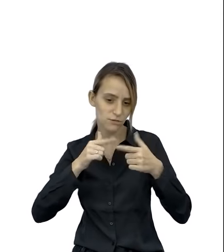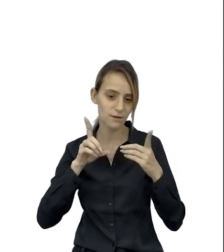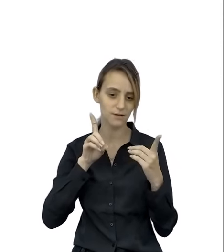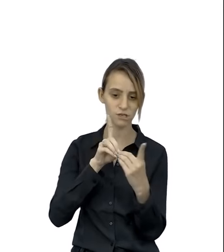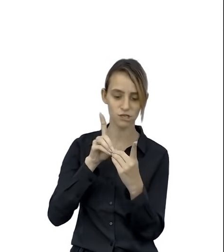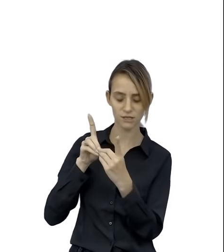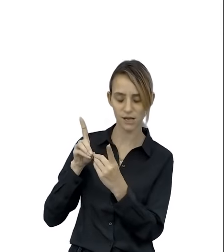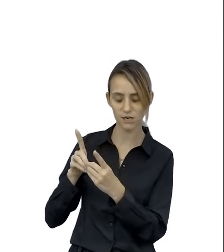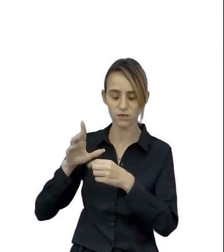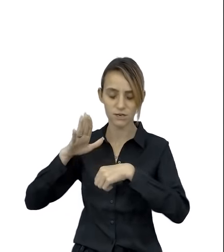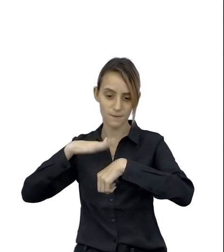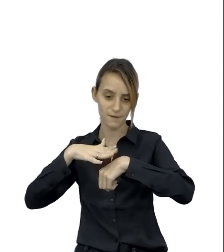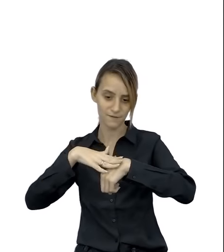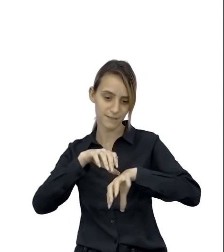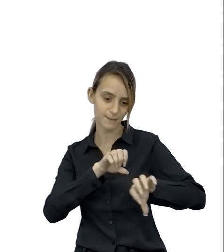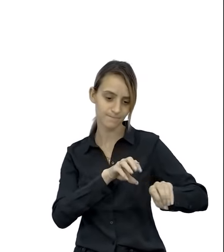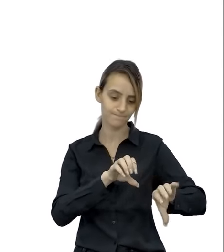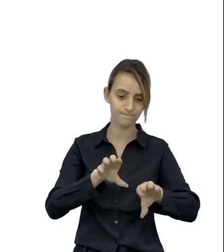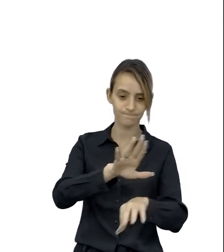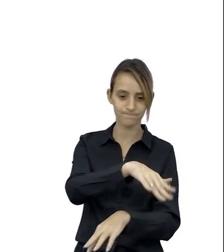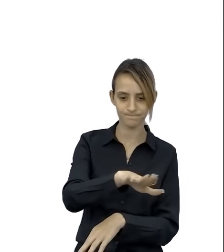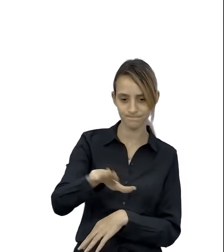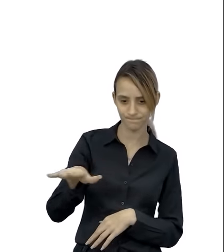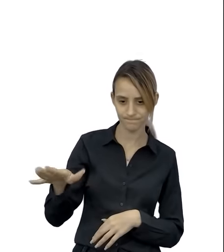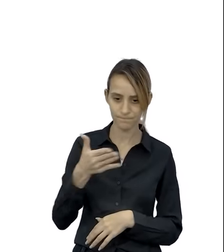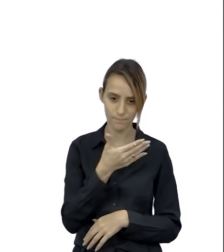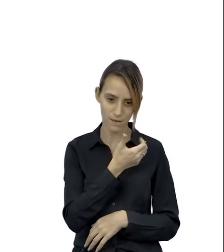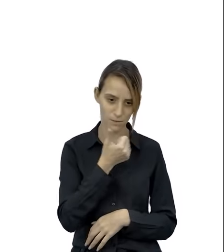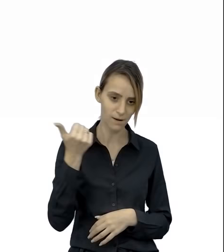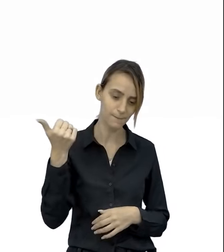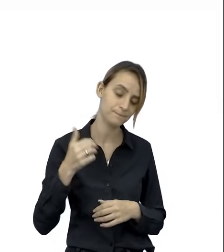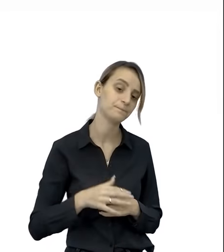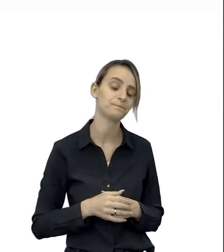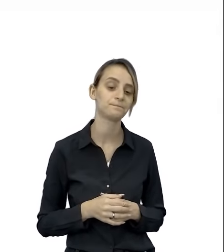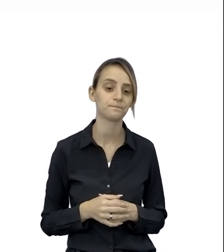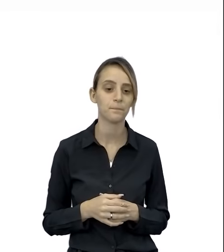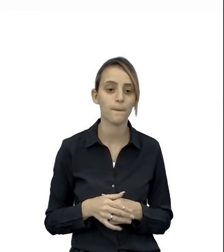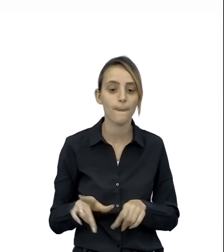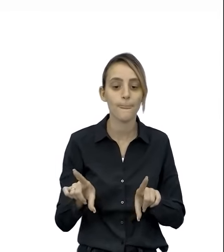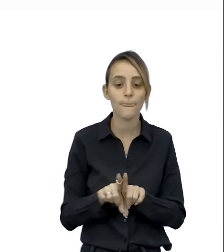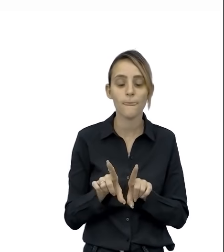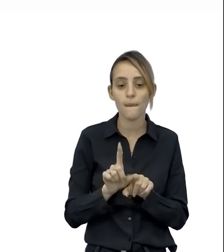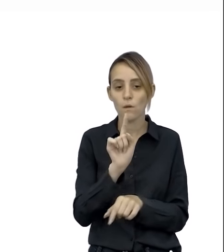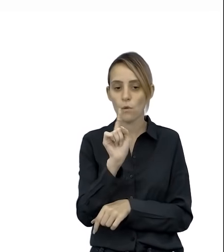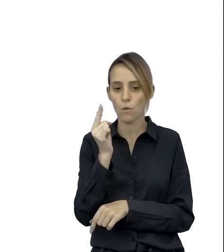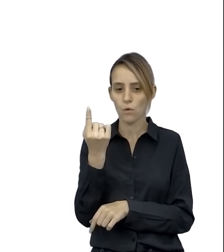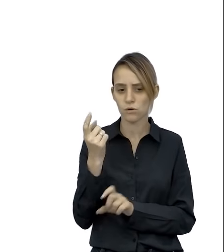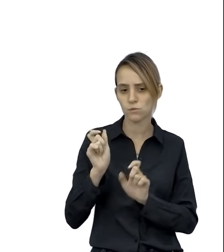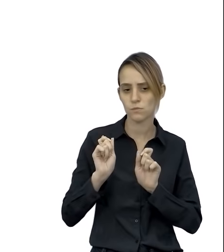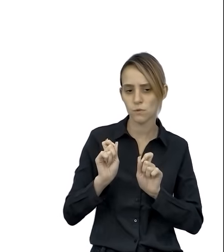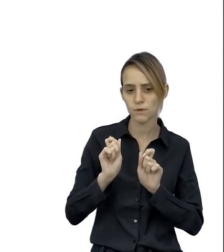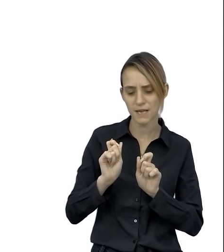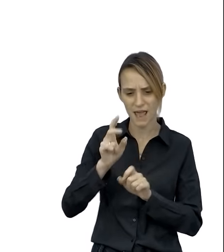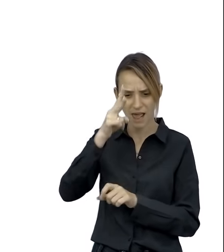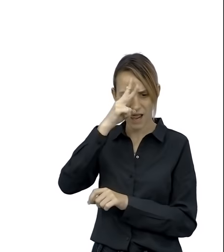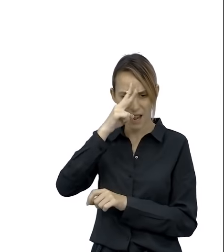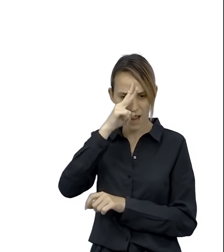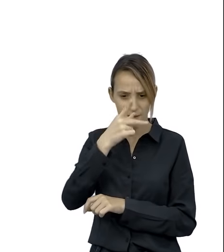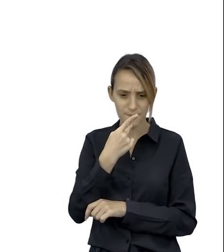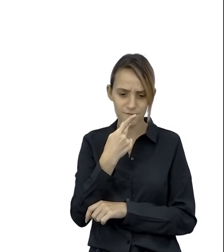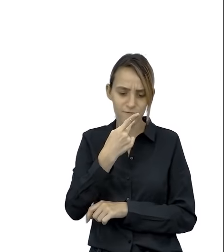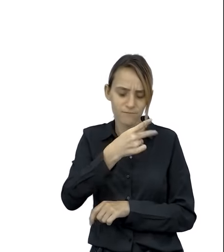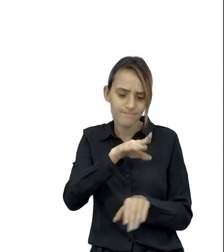didático, que aumenta o seu conhecimento docente. E, para finalizar, lembra que eu falei da sistematização para